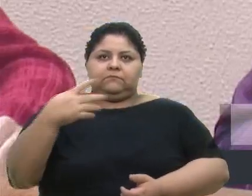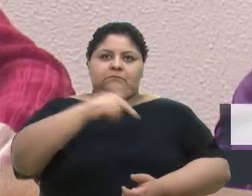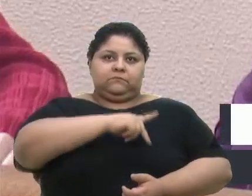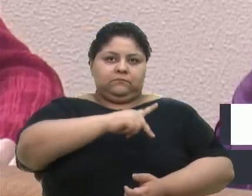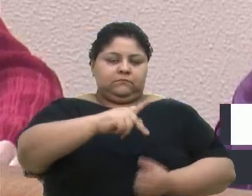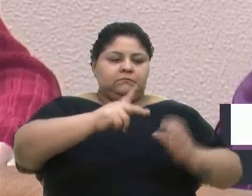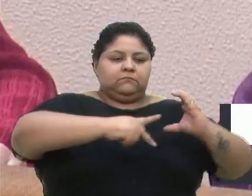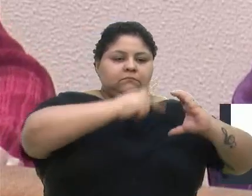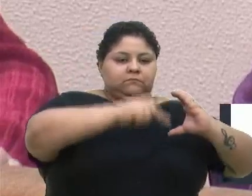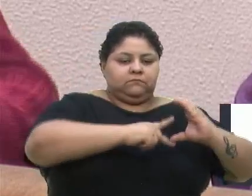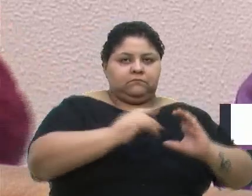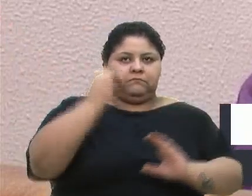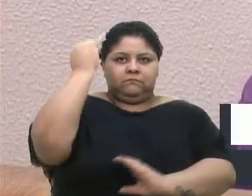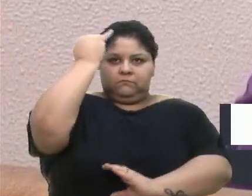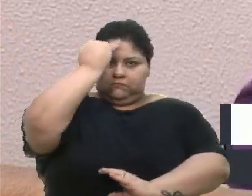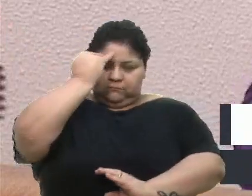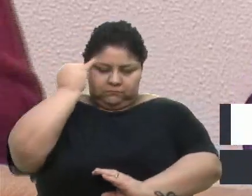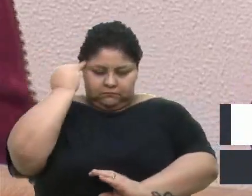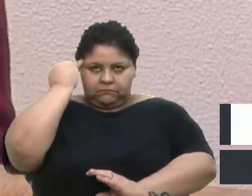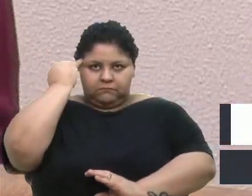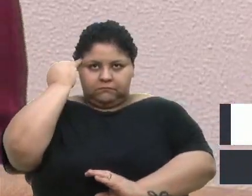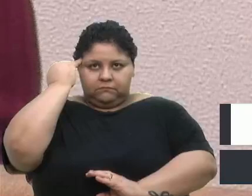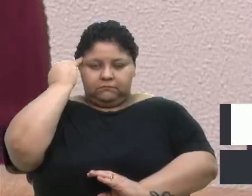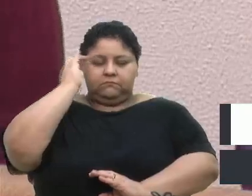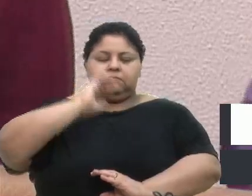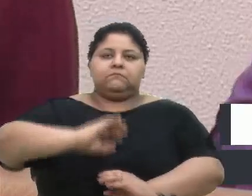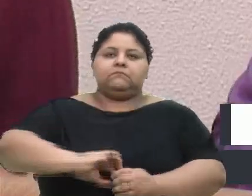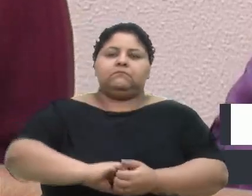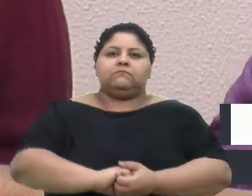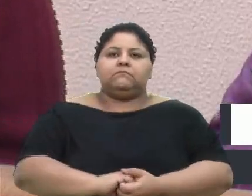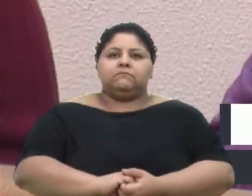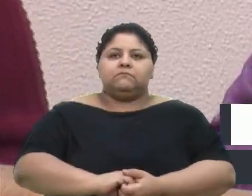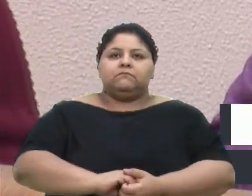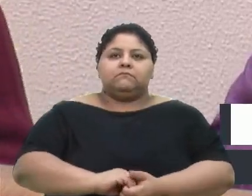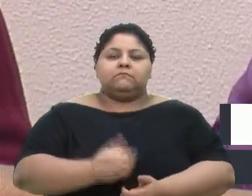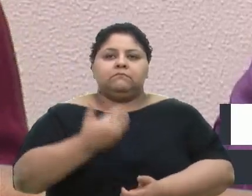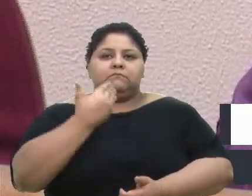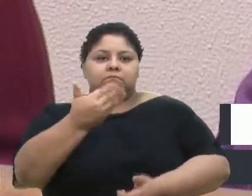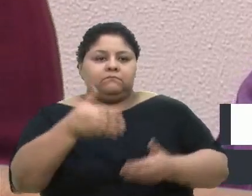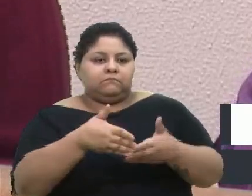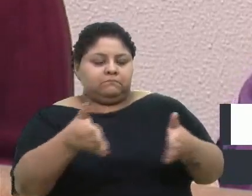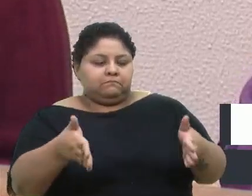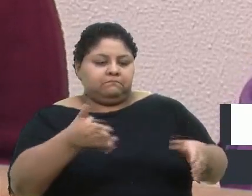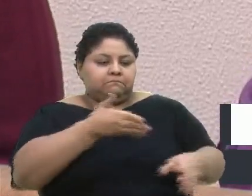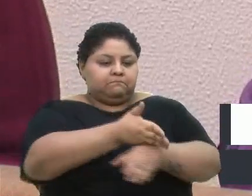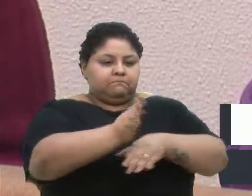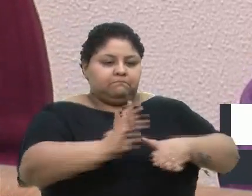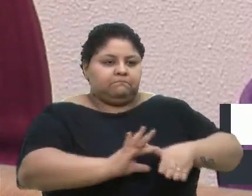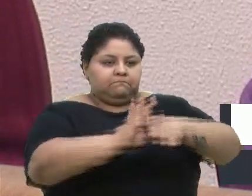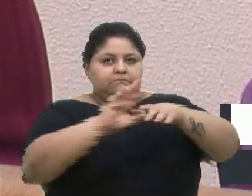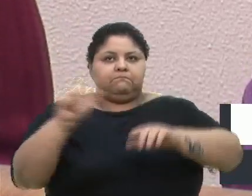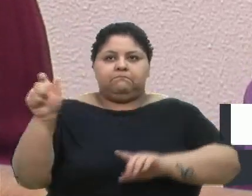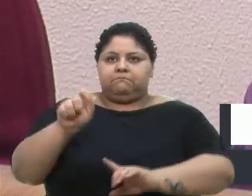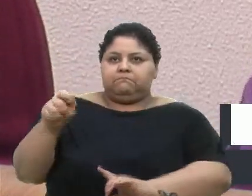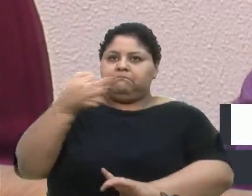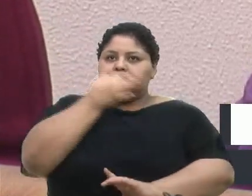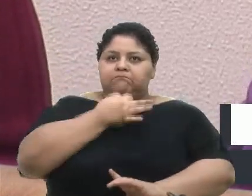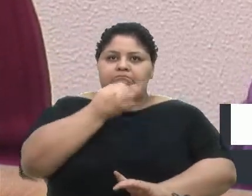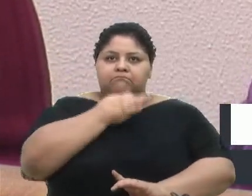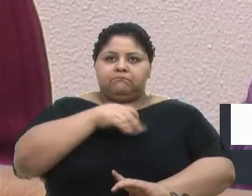Câmara Municipal de Caxias do Sul, vereador José D'Ambrosio, solicita o espaço de acordo de liderança para a Associação Caxiense de Tênis de